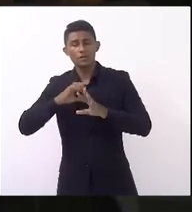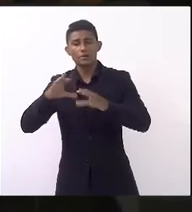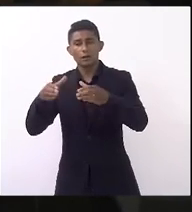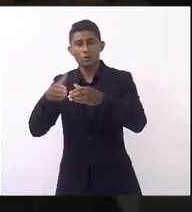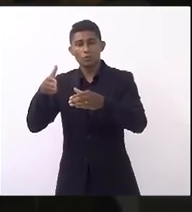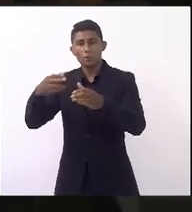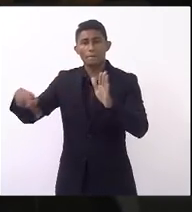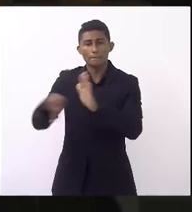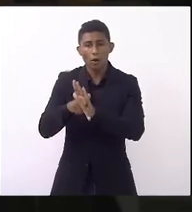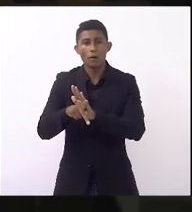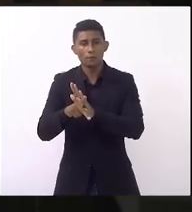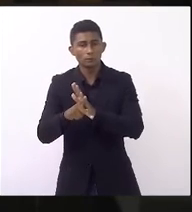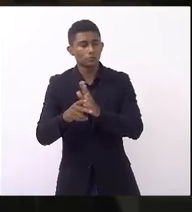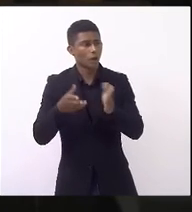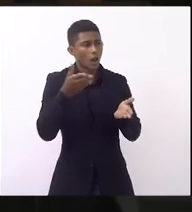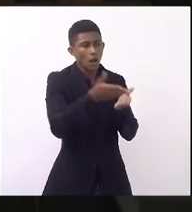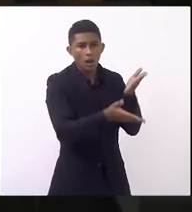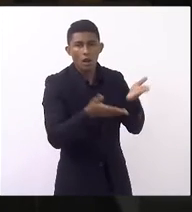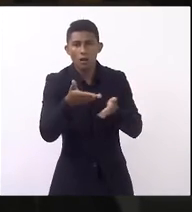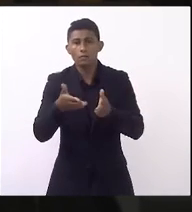hoje não temos mais nada.